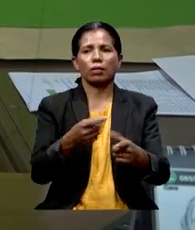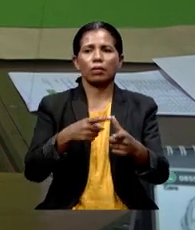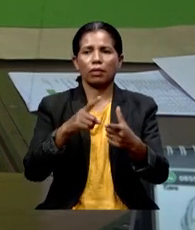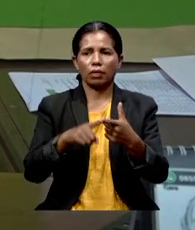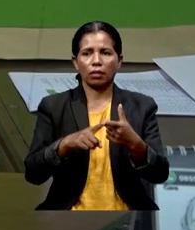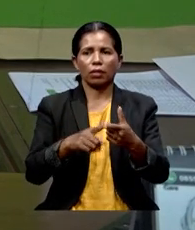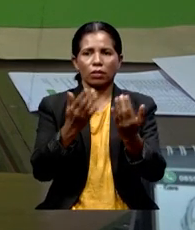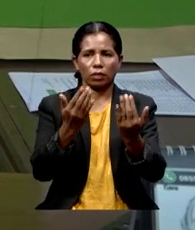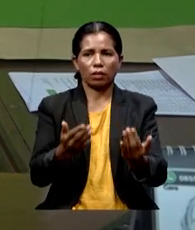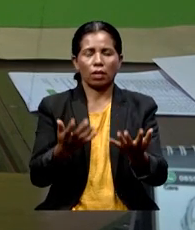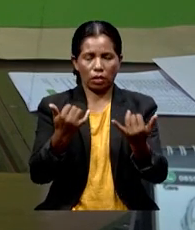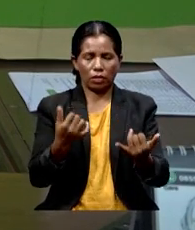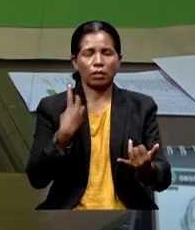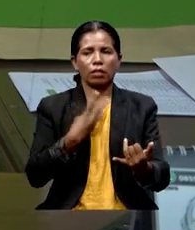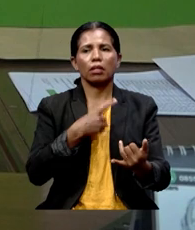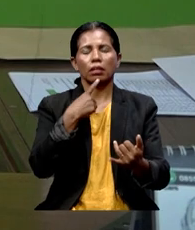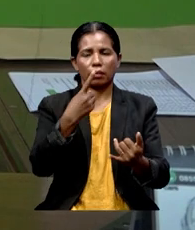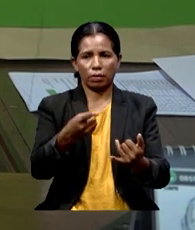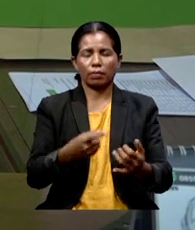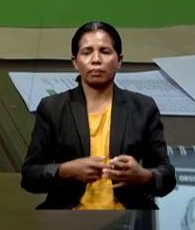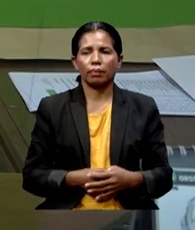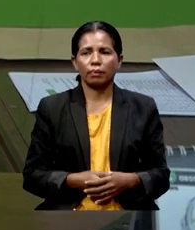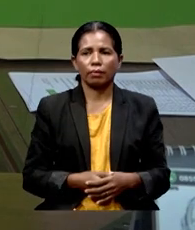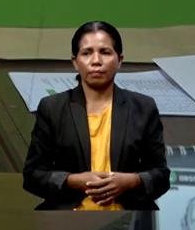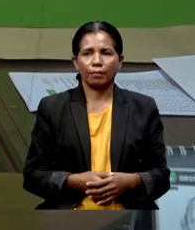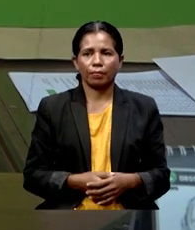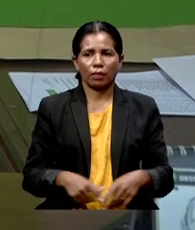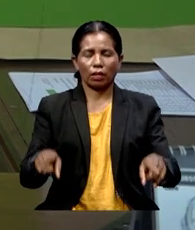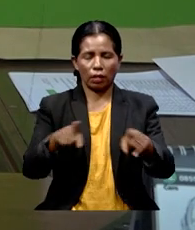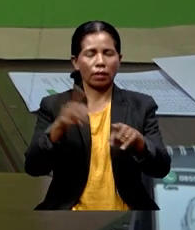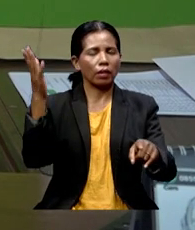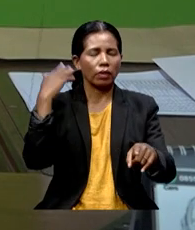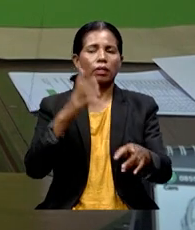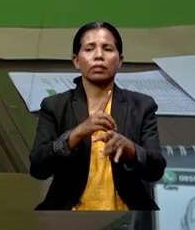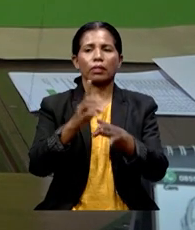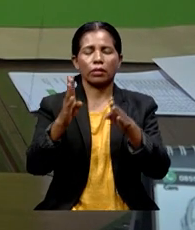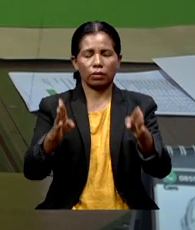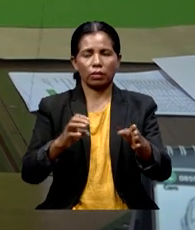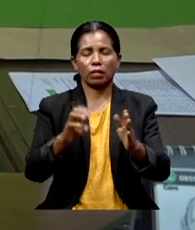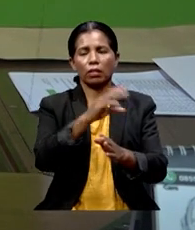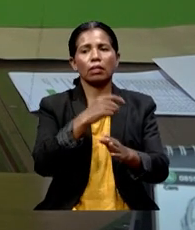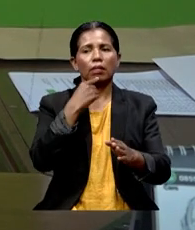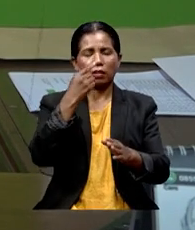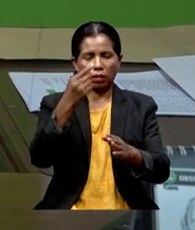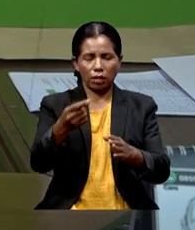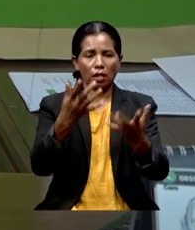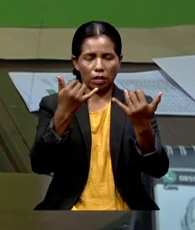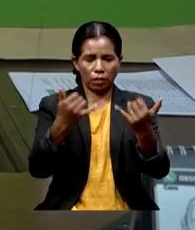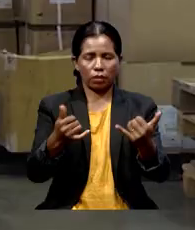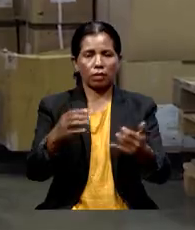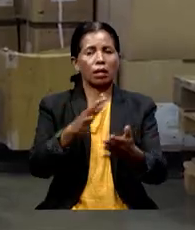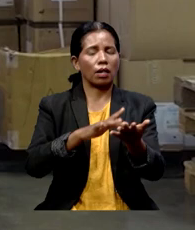uluk né toda ne do que agora. Ita bele resolve. Além de reagente no consumáveis, diretor executivo Nemo Sateten, dará um